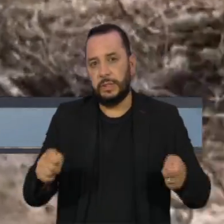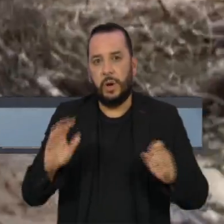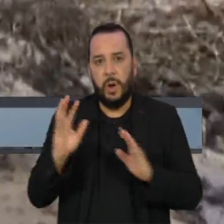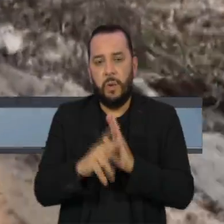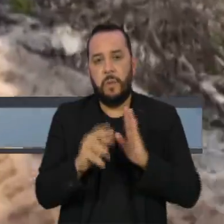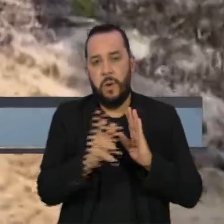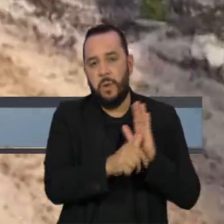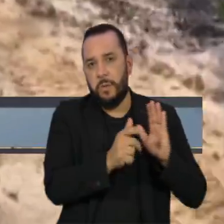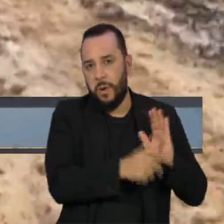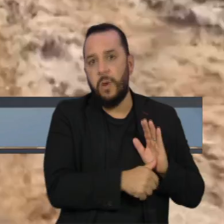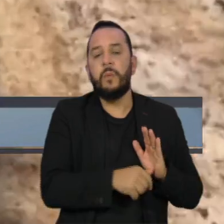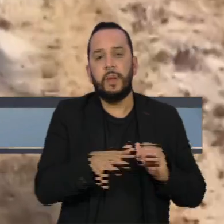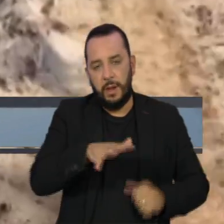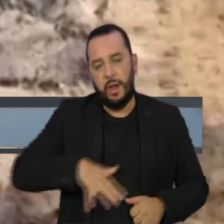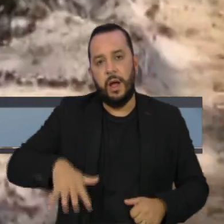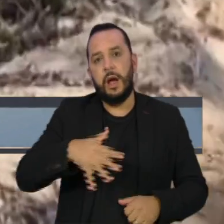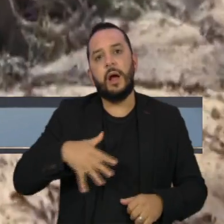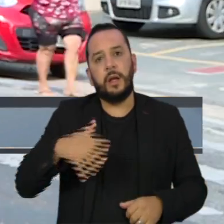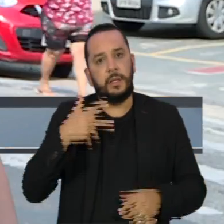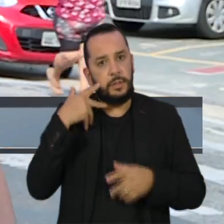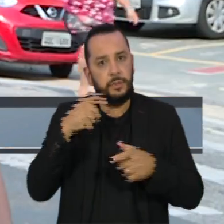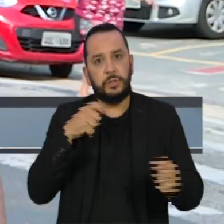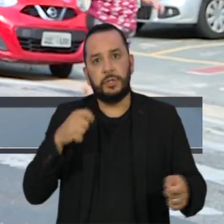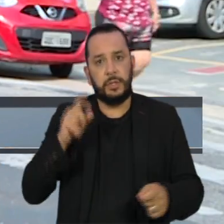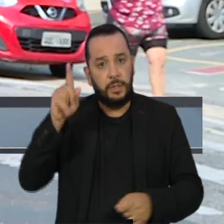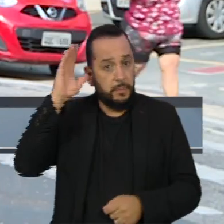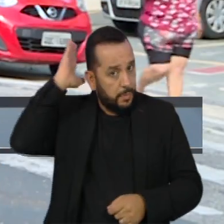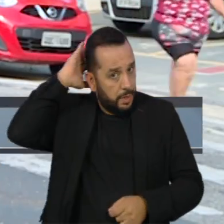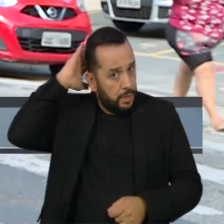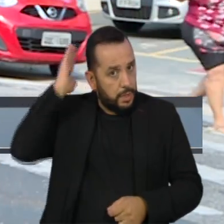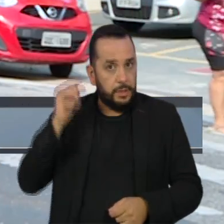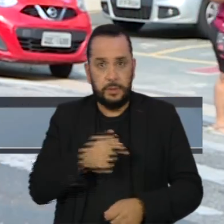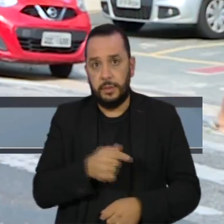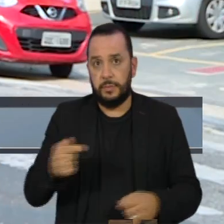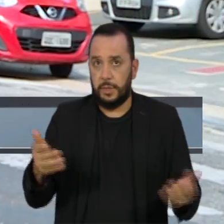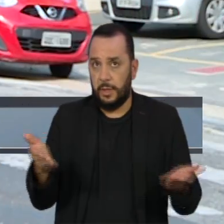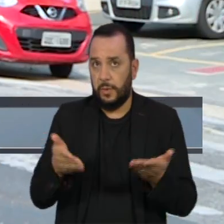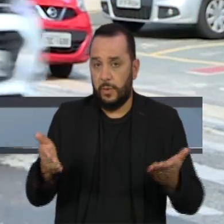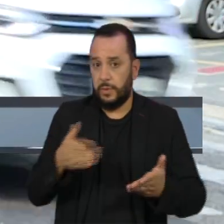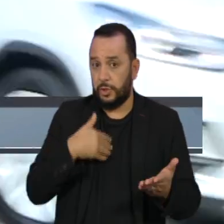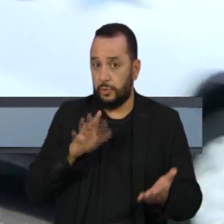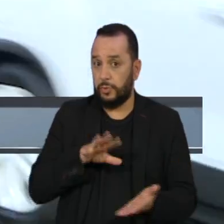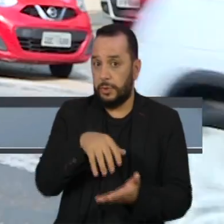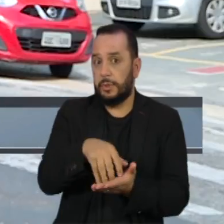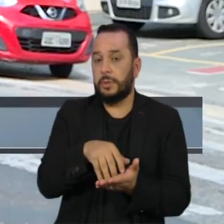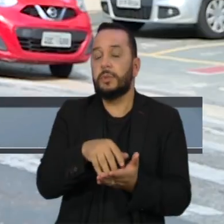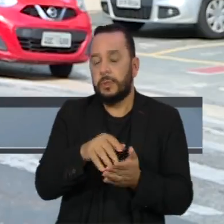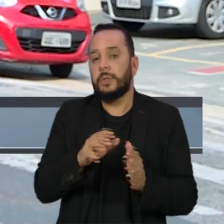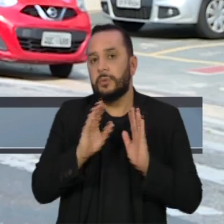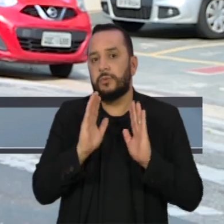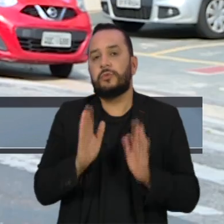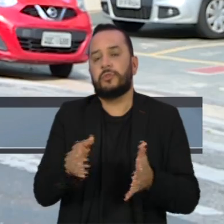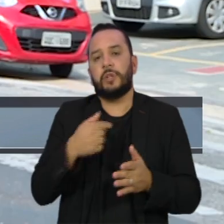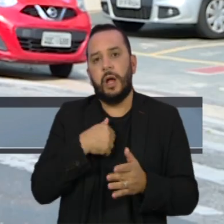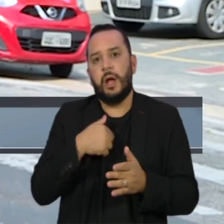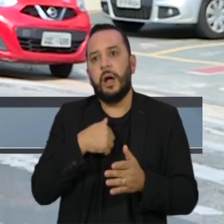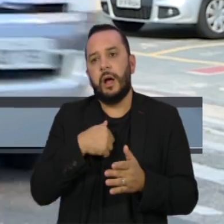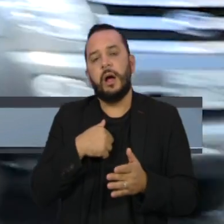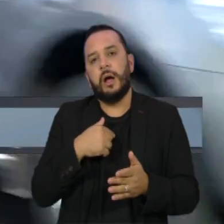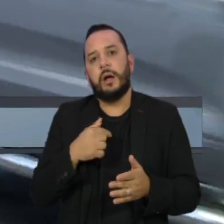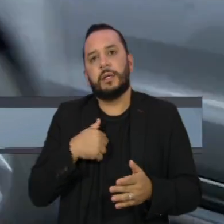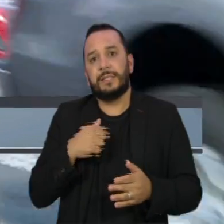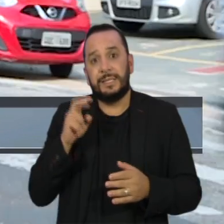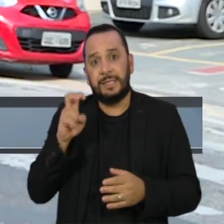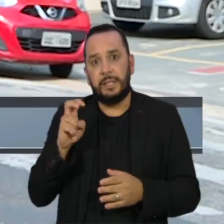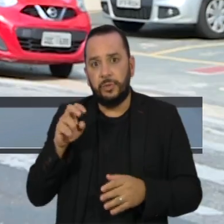no município de Jacareacanga e na ação desta semana os agentes cumpriram cinco mandados de busca e